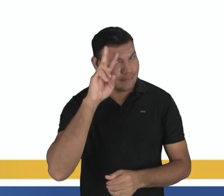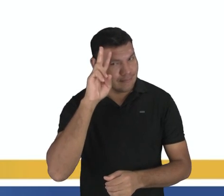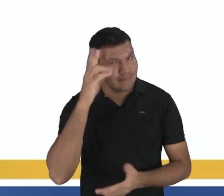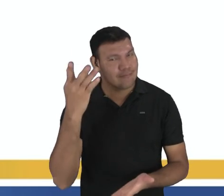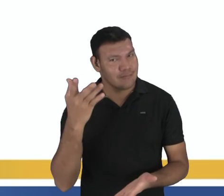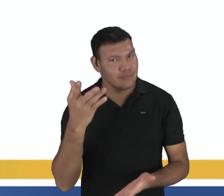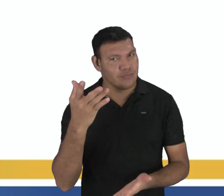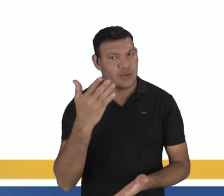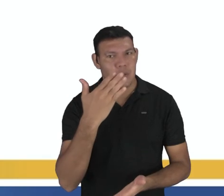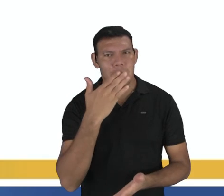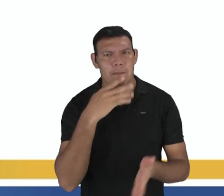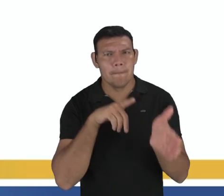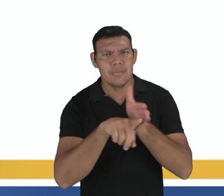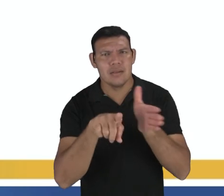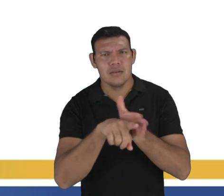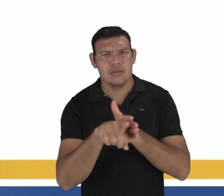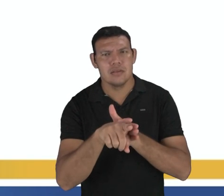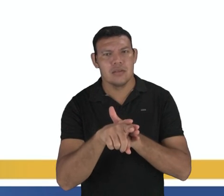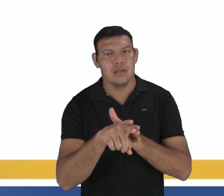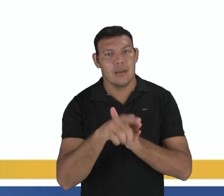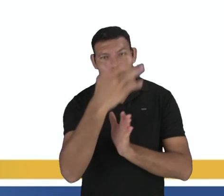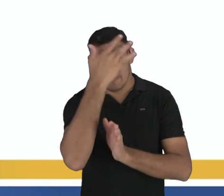se alguém já?